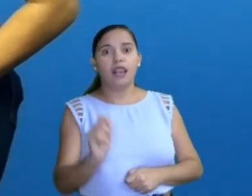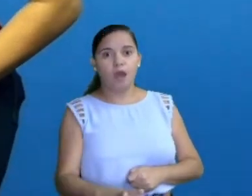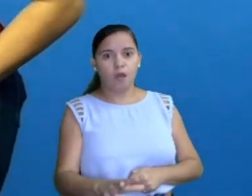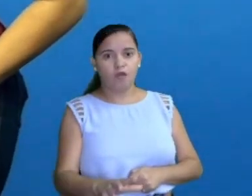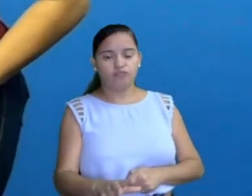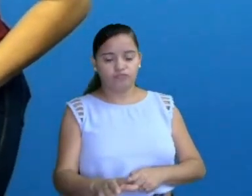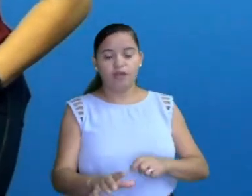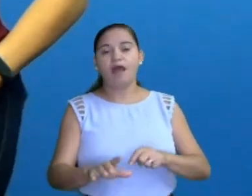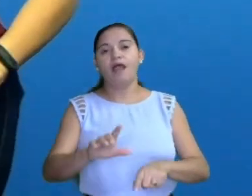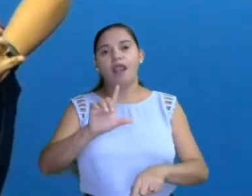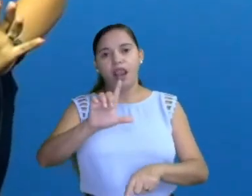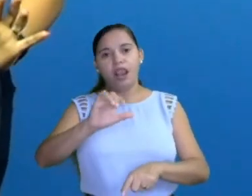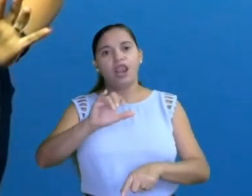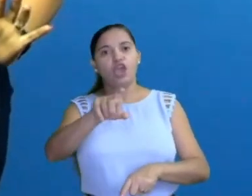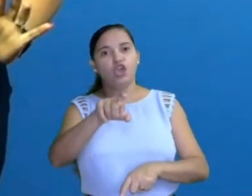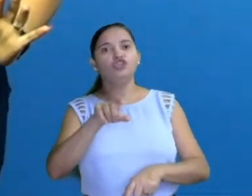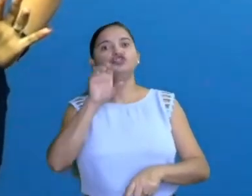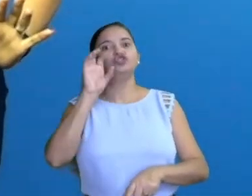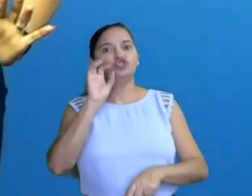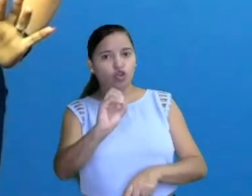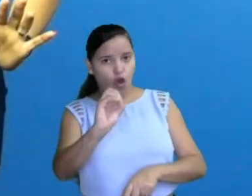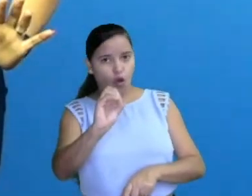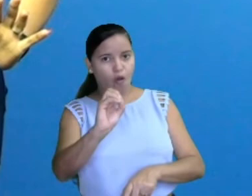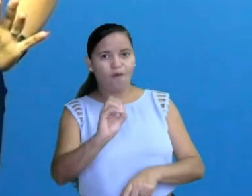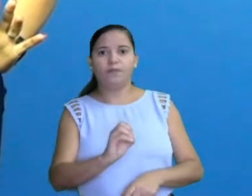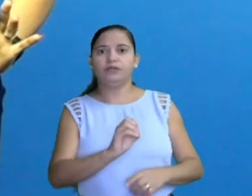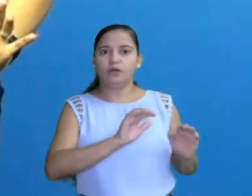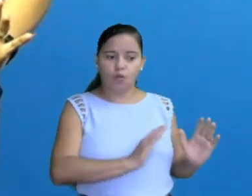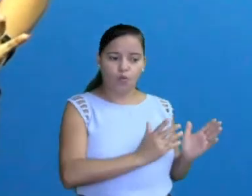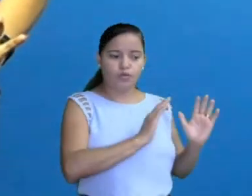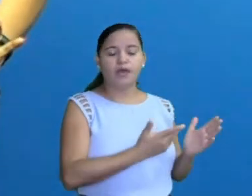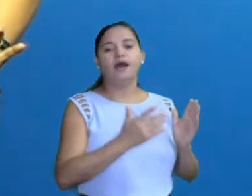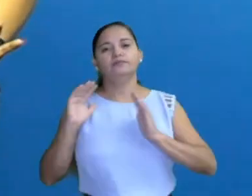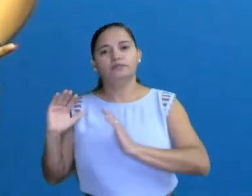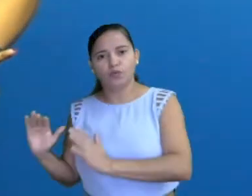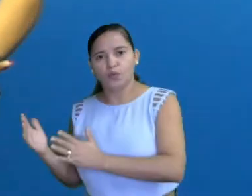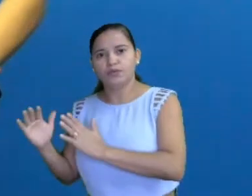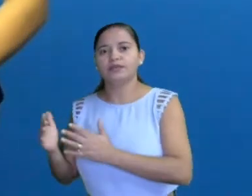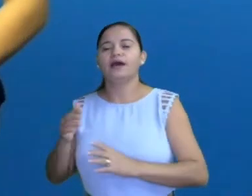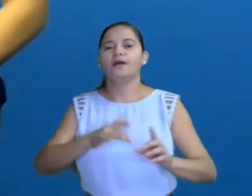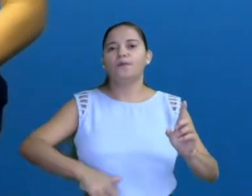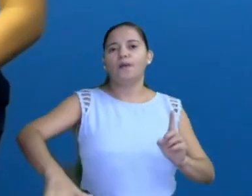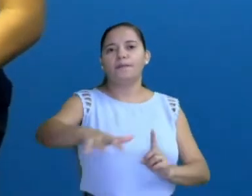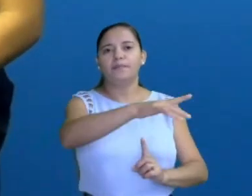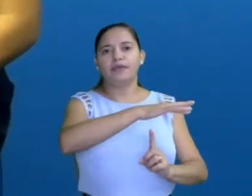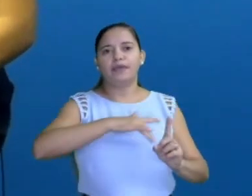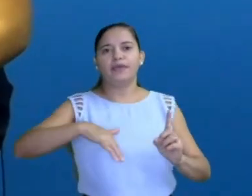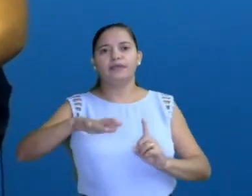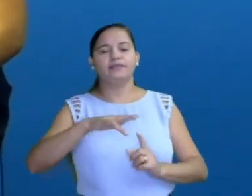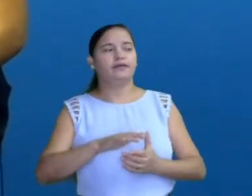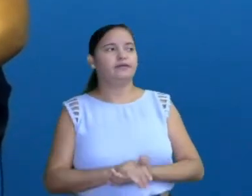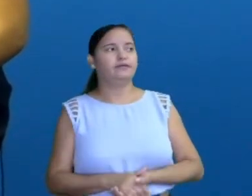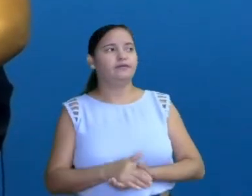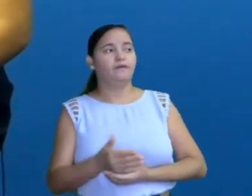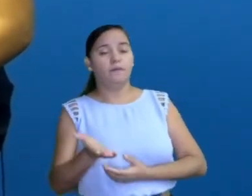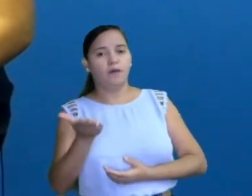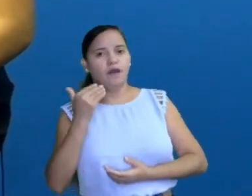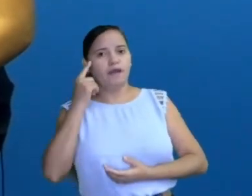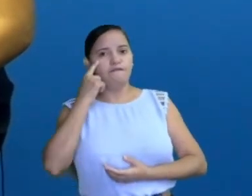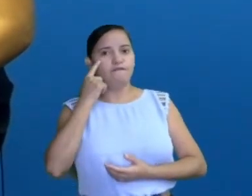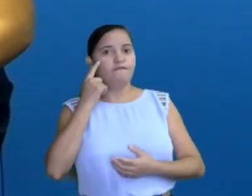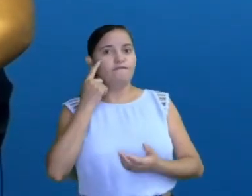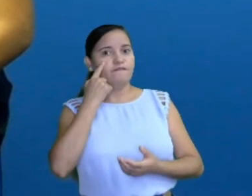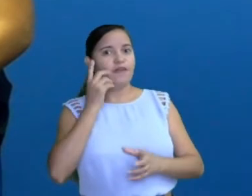No lixo. Vamos conservar o meio ambiente também, tá bom, pessoal? Vamos lá, ver quantos pontos a gente fez?